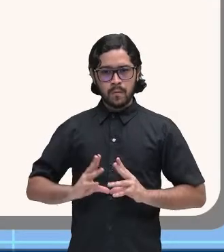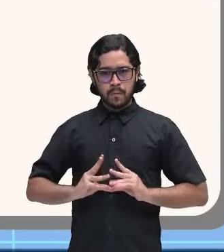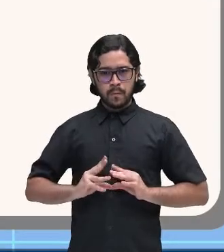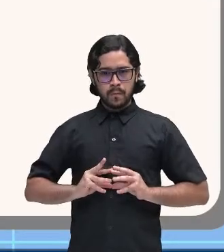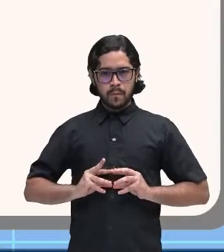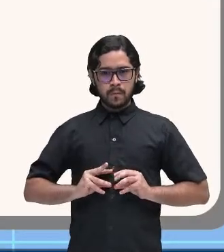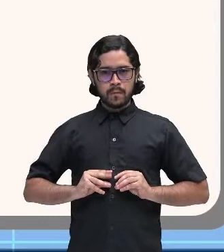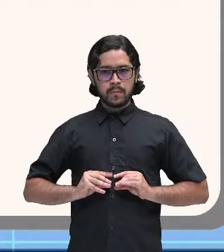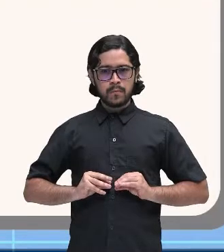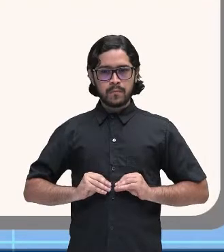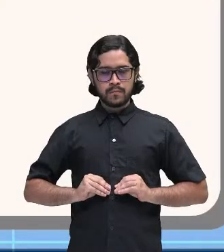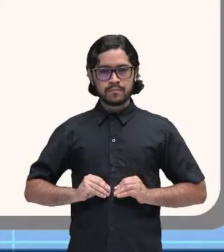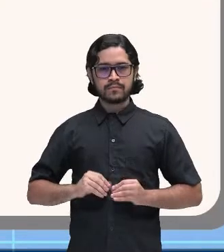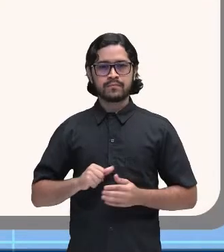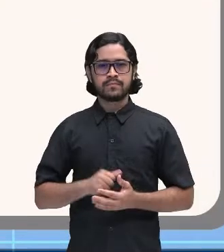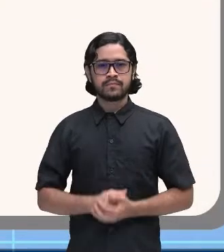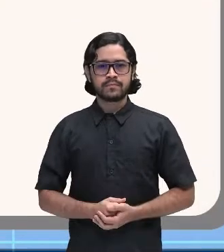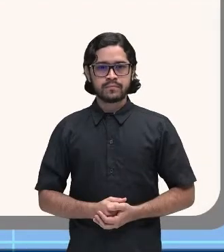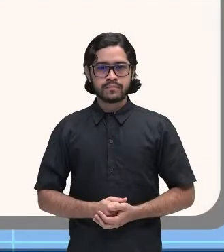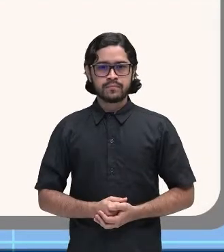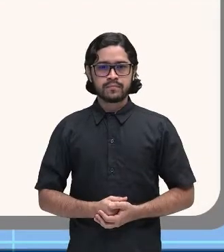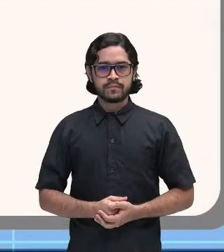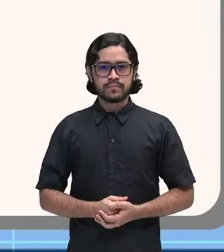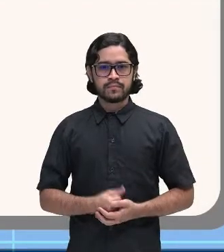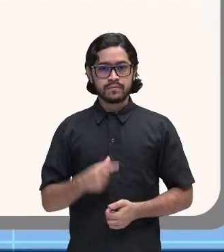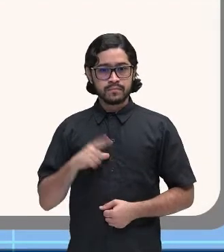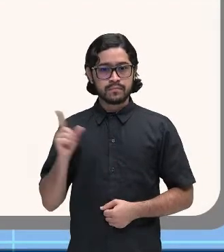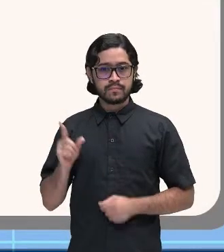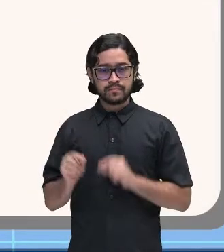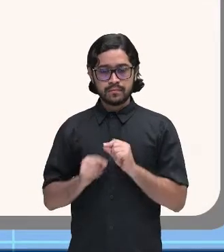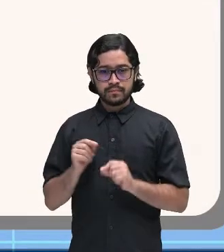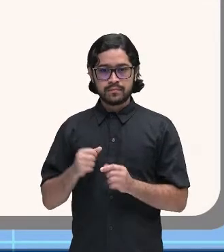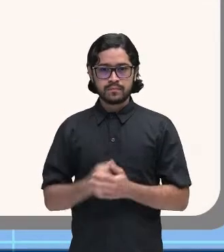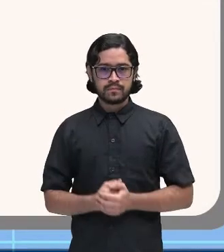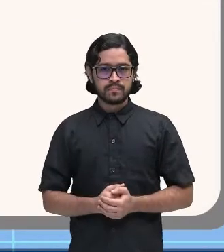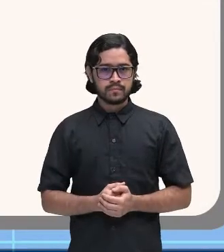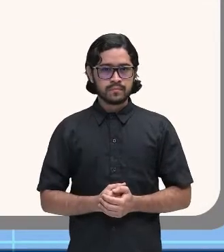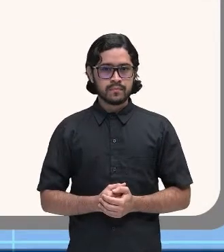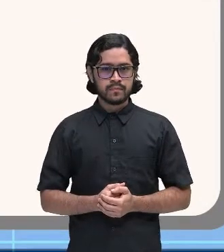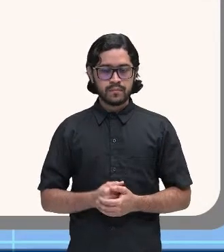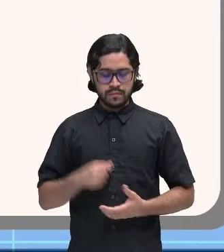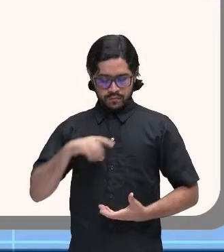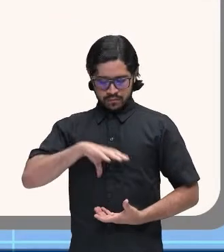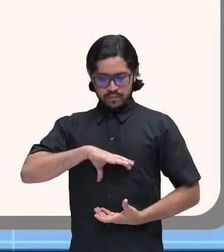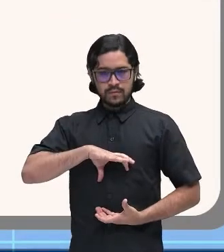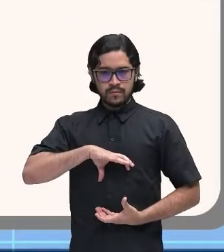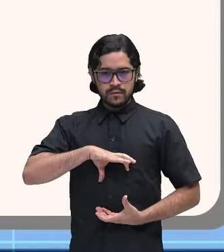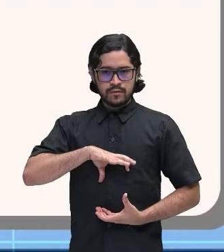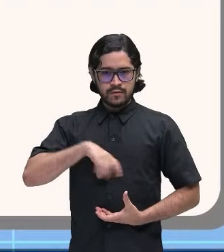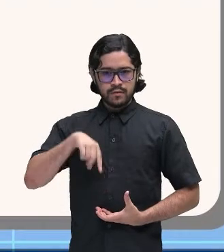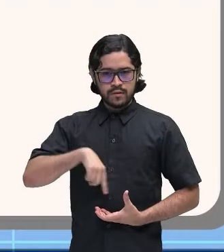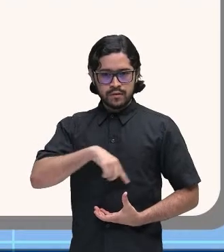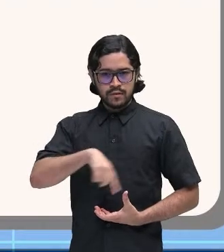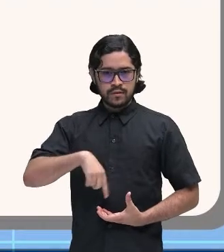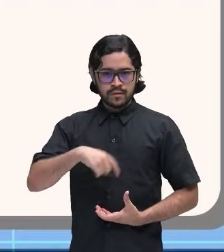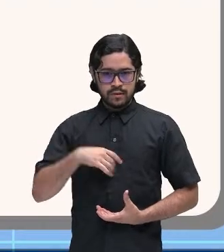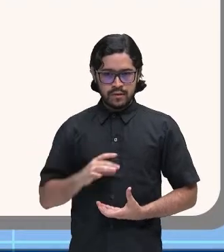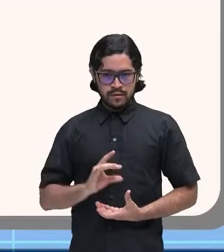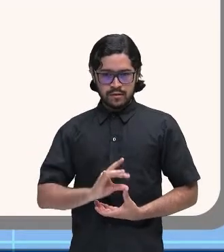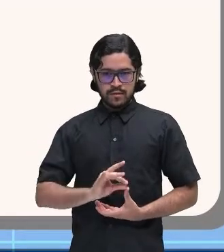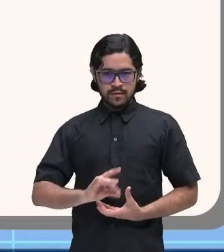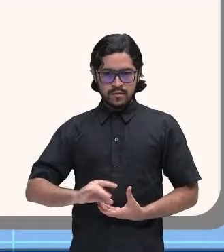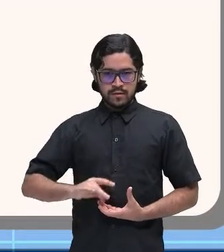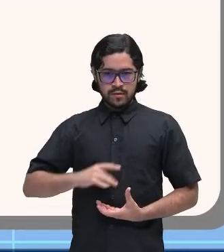do estômago, nós temos os alimentos que atingem agora este órgão, cujas paredes se encontram forradas por